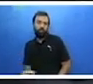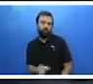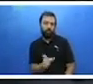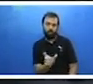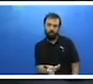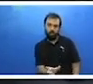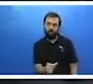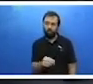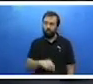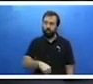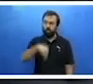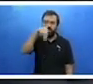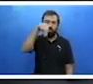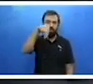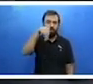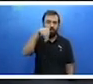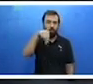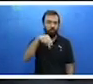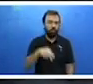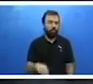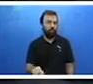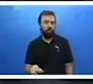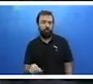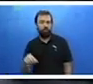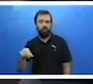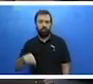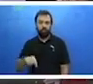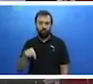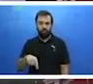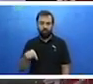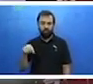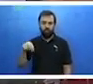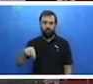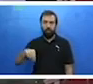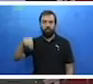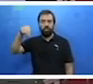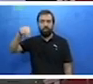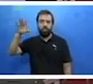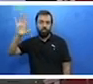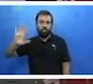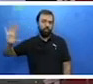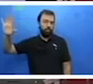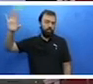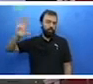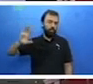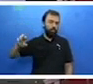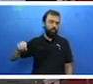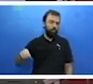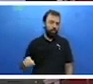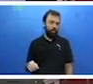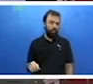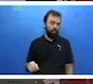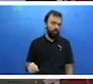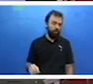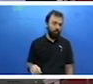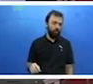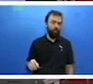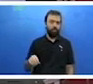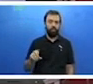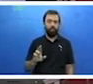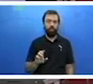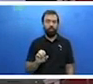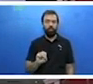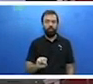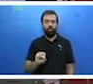Norte, tá? Região Nordeste, Sudeste, Sul e Centro-Oeste. Olha aqui no nosso mapa. Região Norte,